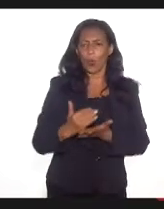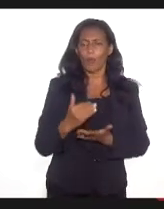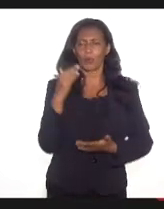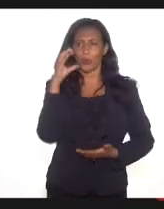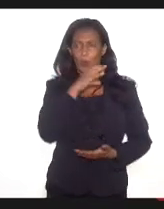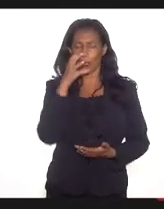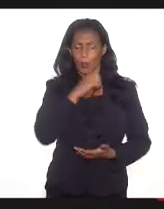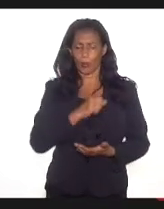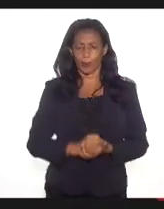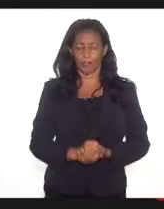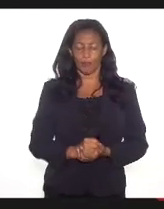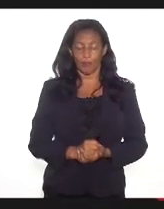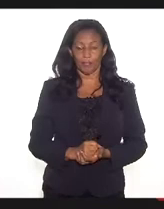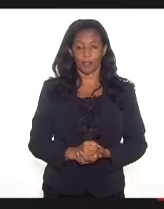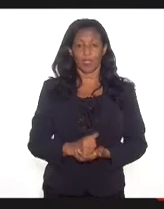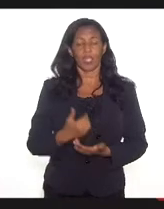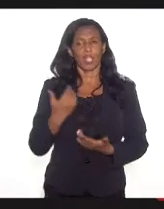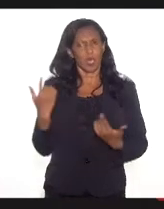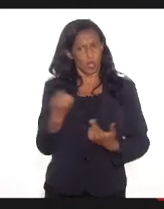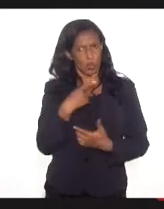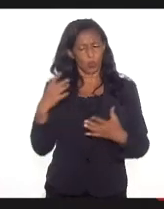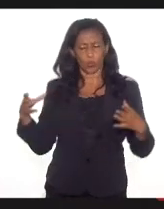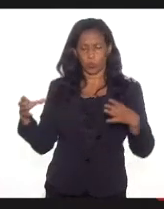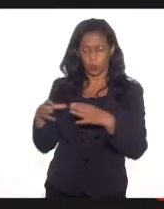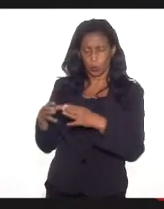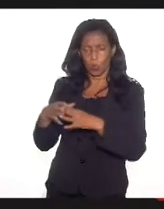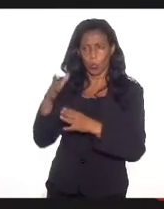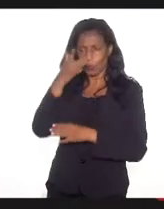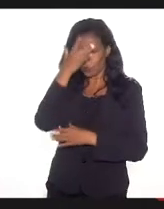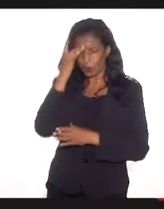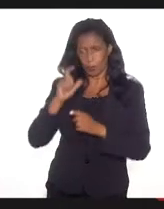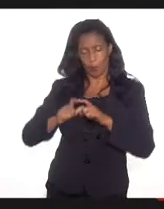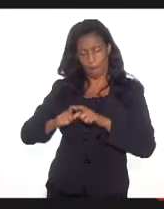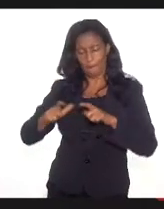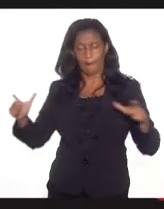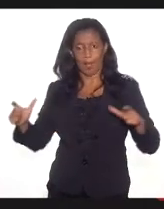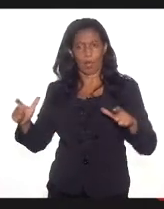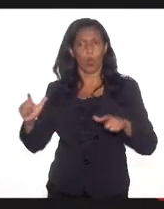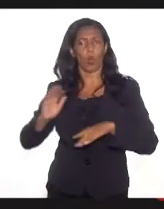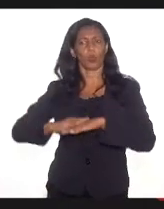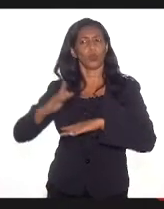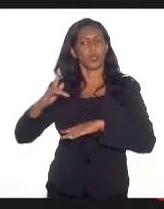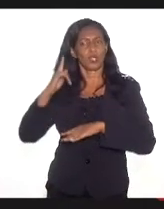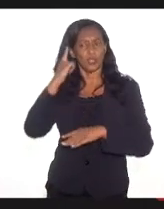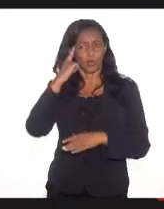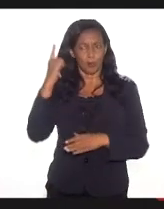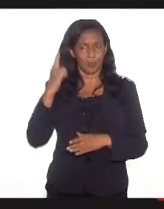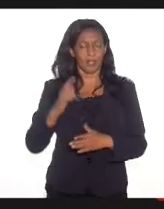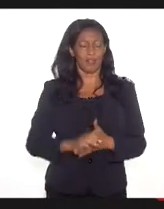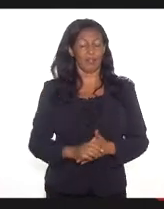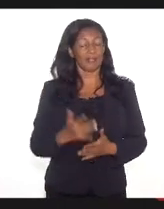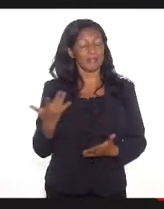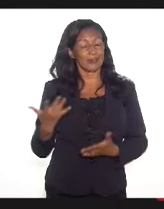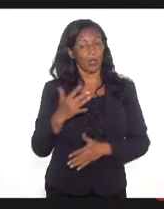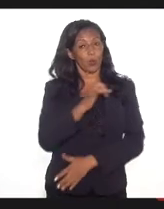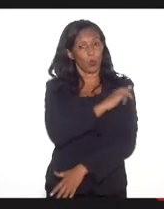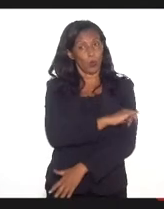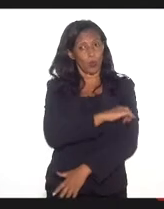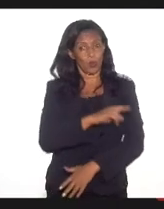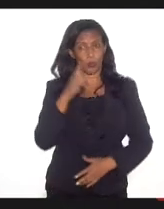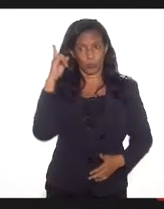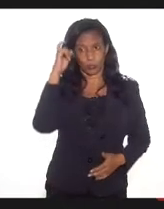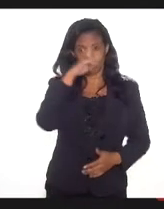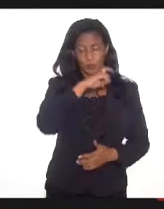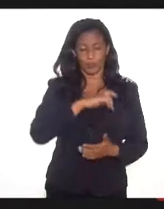nós tivemos uma população beneficiada que é maior do que a média brasileira a situação do Rio realmente é complicada pode ir